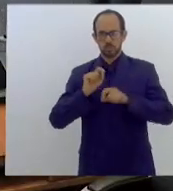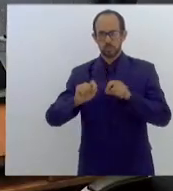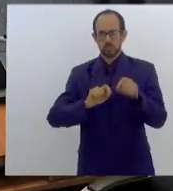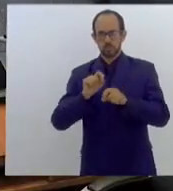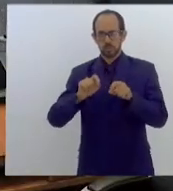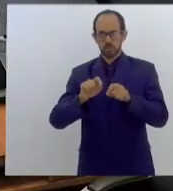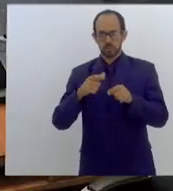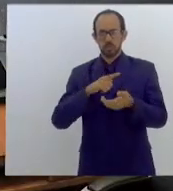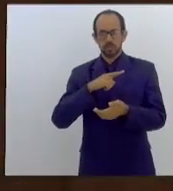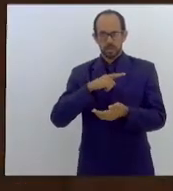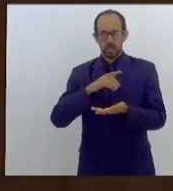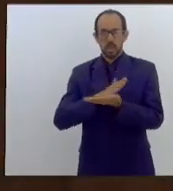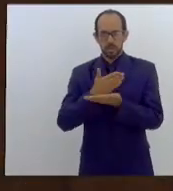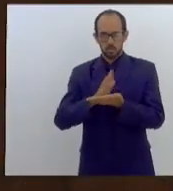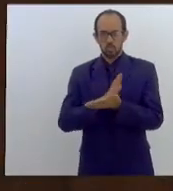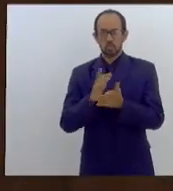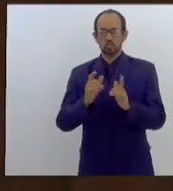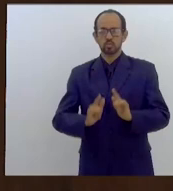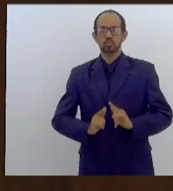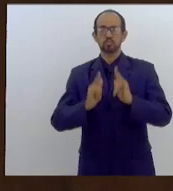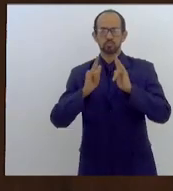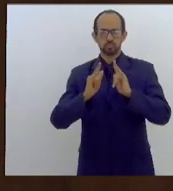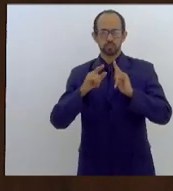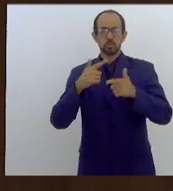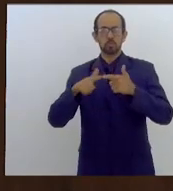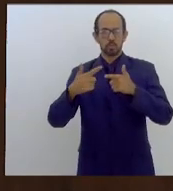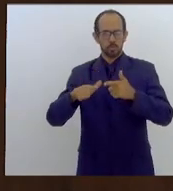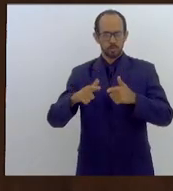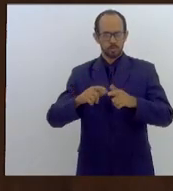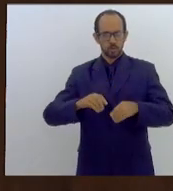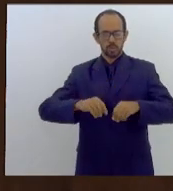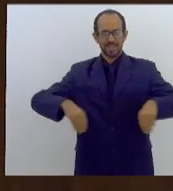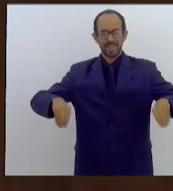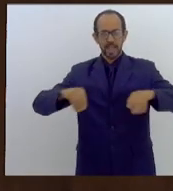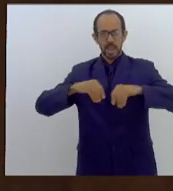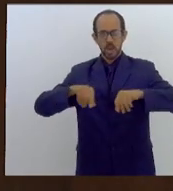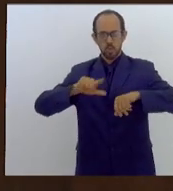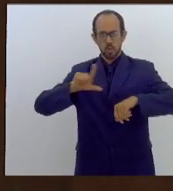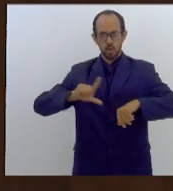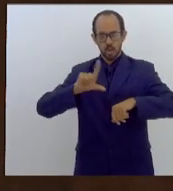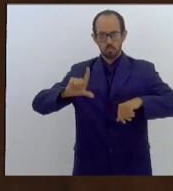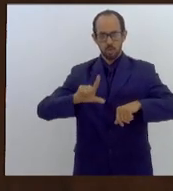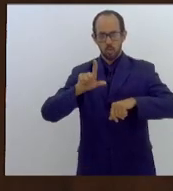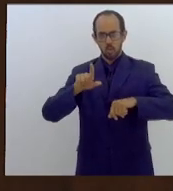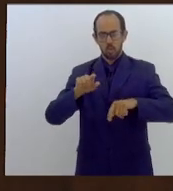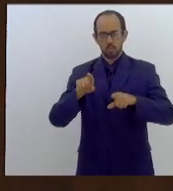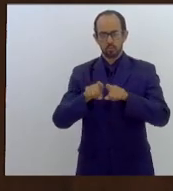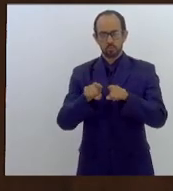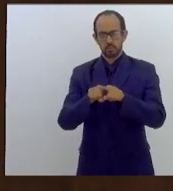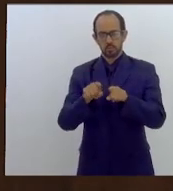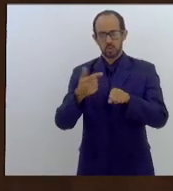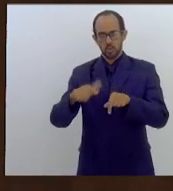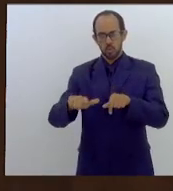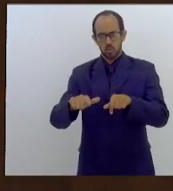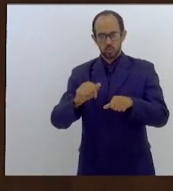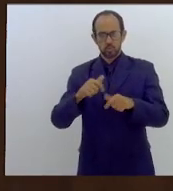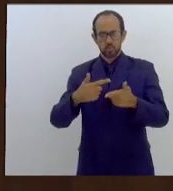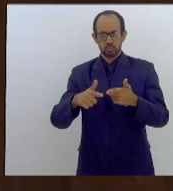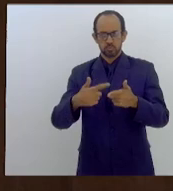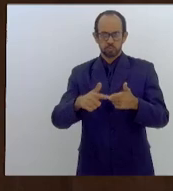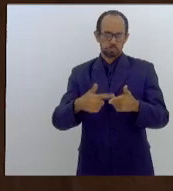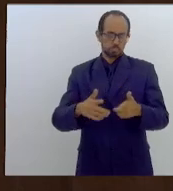alguns imóveis problemáticos, o terreno do Leblon, alguns... da SEAB destinados a ATES, outros que poderiam